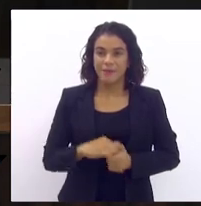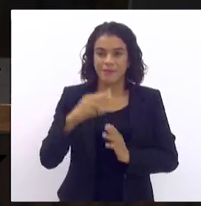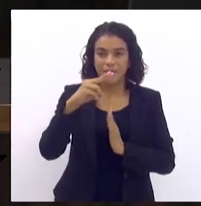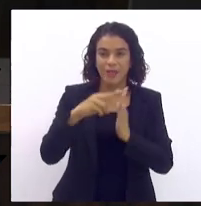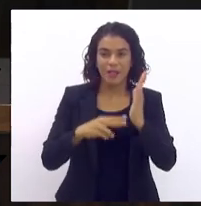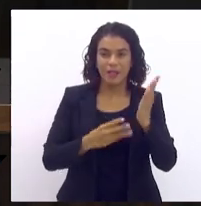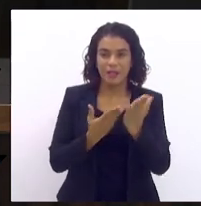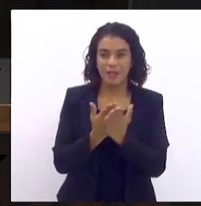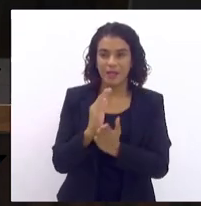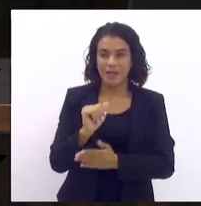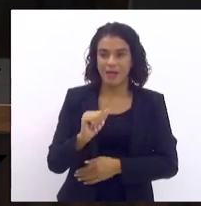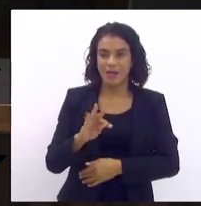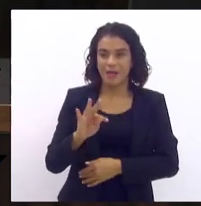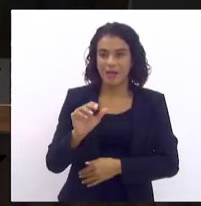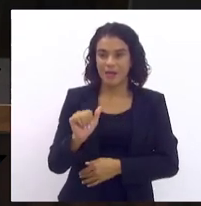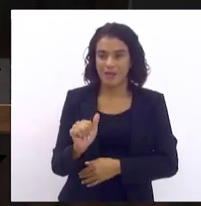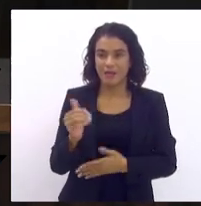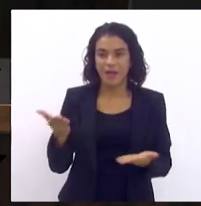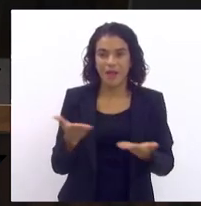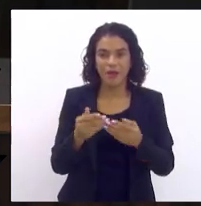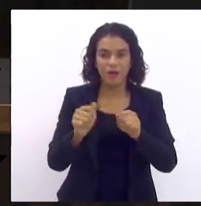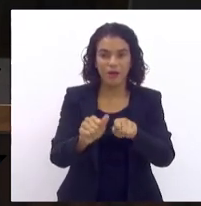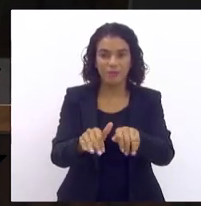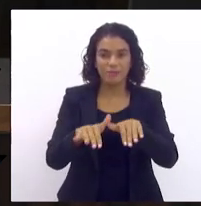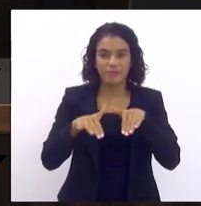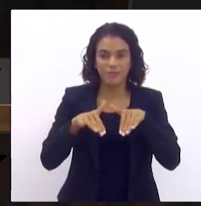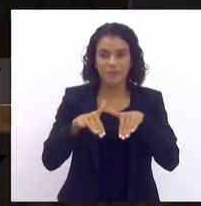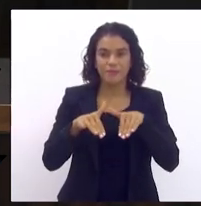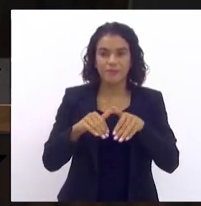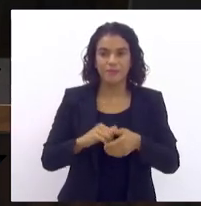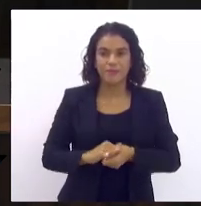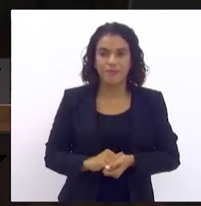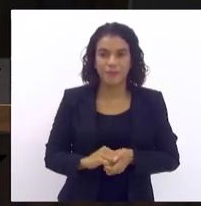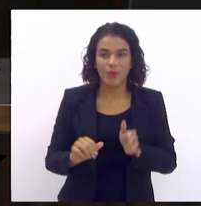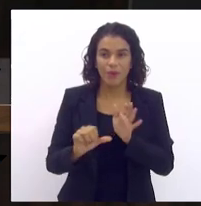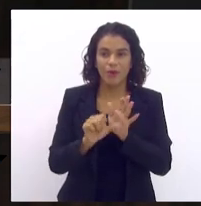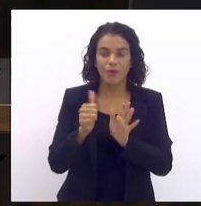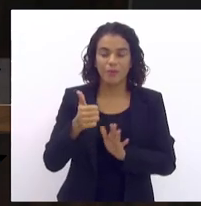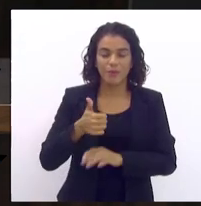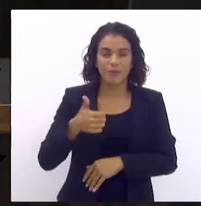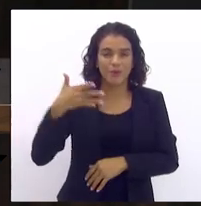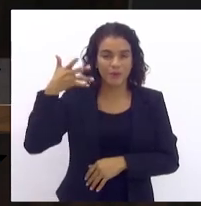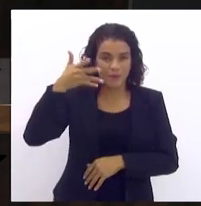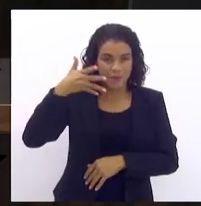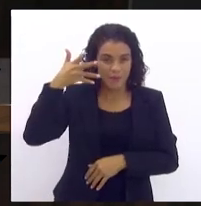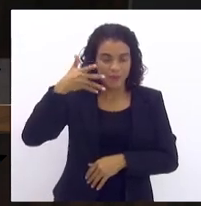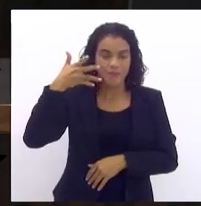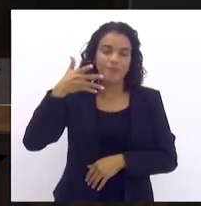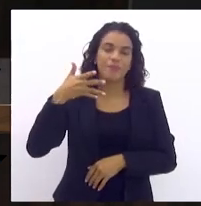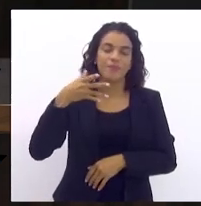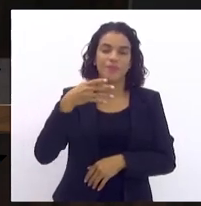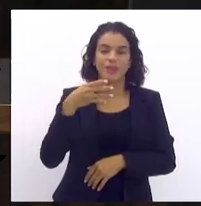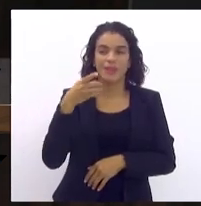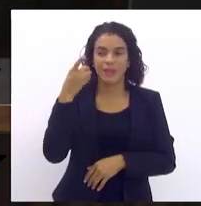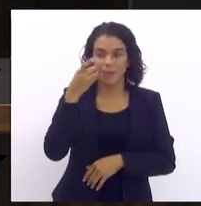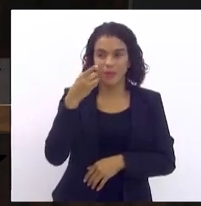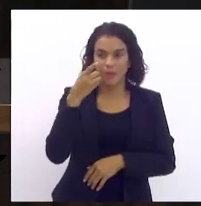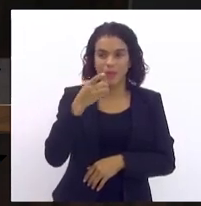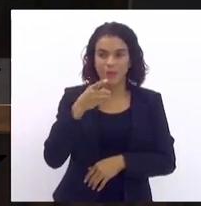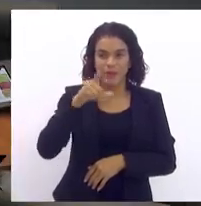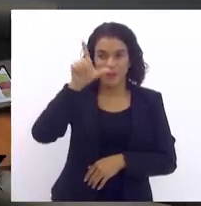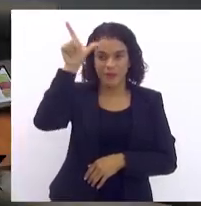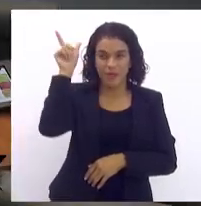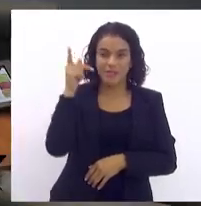Lida e aprovada a ata, passa-se ao expediente inicial. O primeiro orador inscrito, nobre deputado Luiz Paulo.